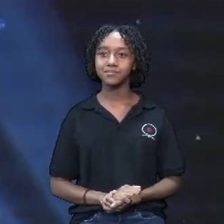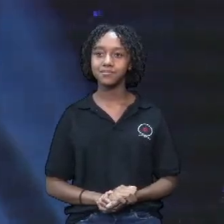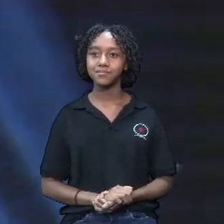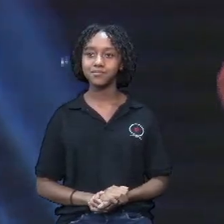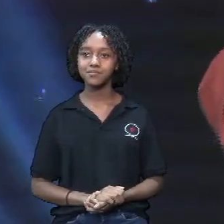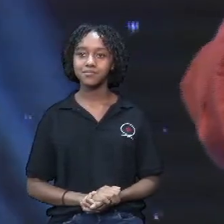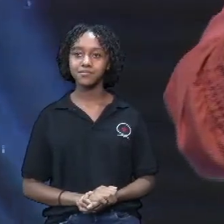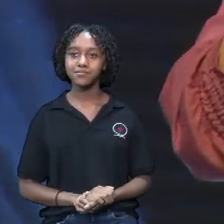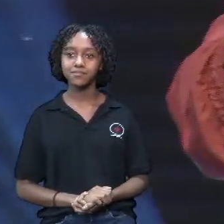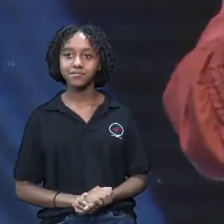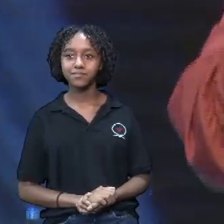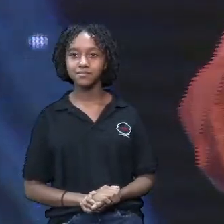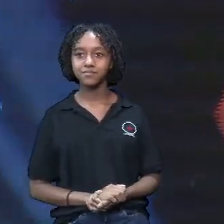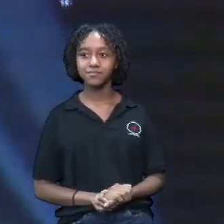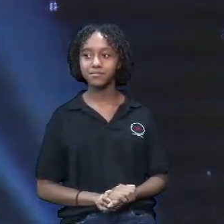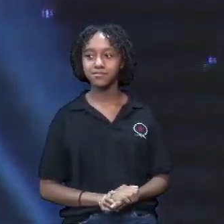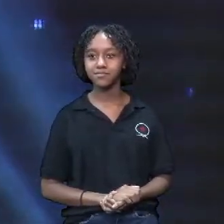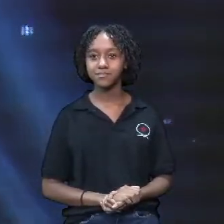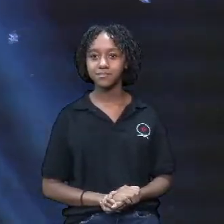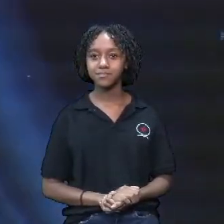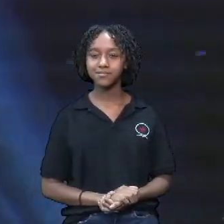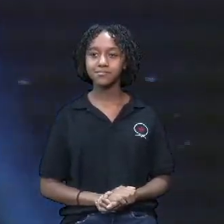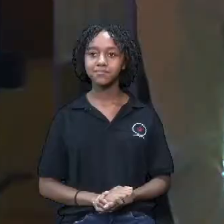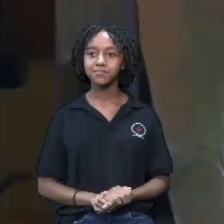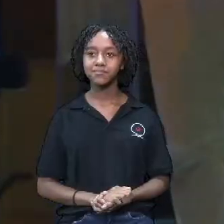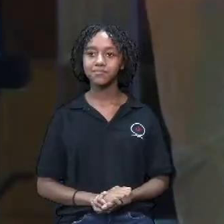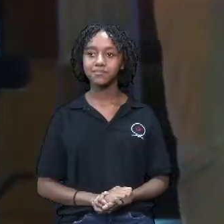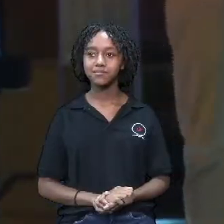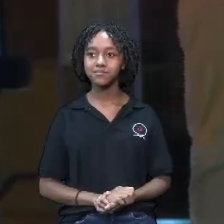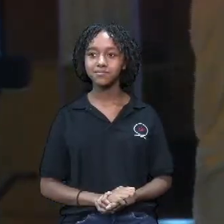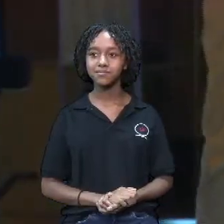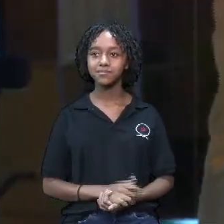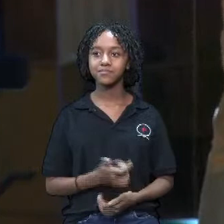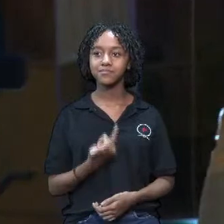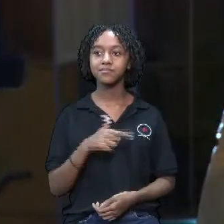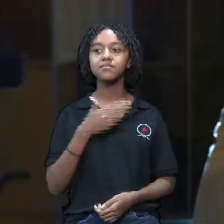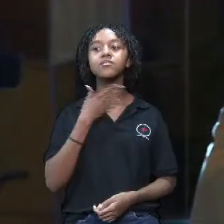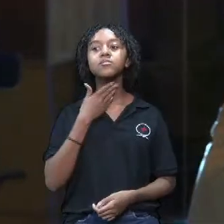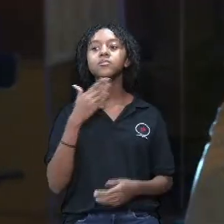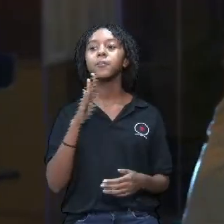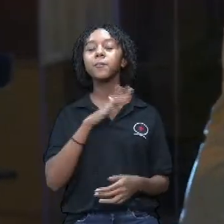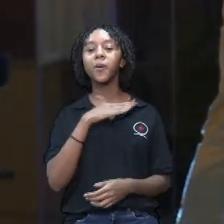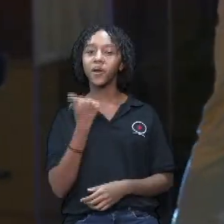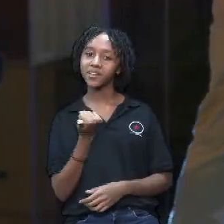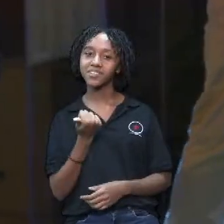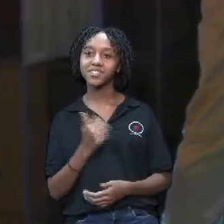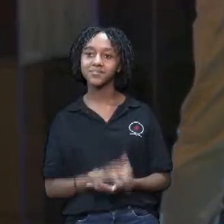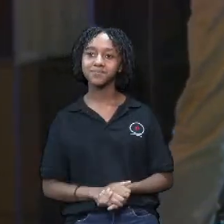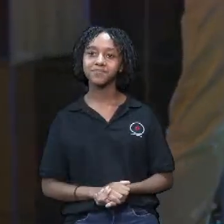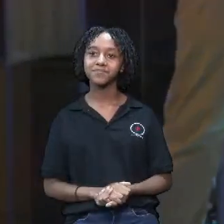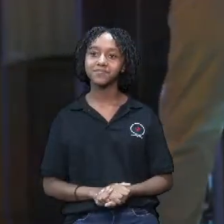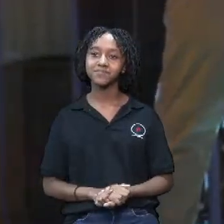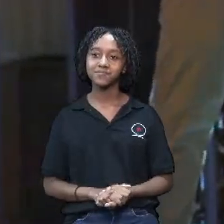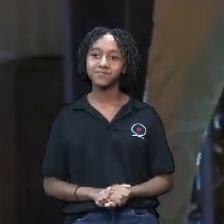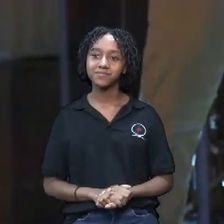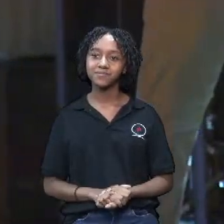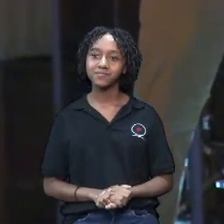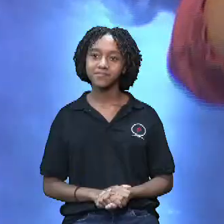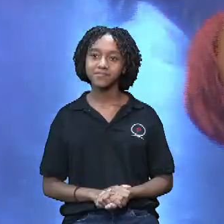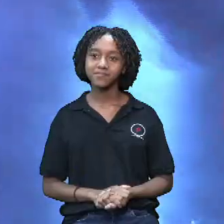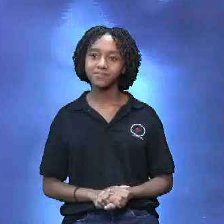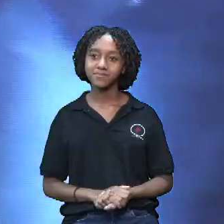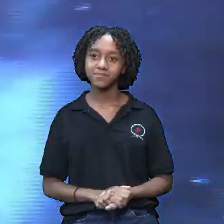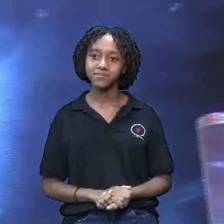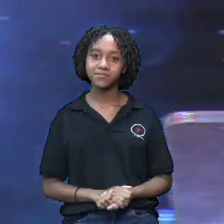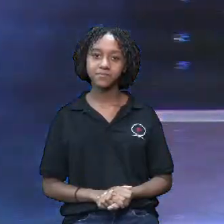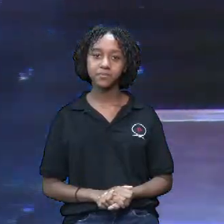E eu vou ter que cantar sozinha. Mas é tão fácil que vocês vão aprender. E essa vai ser a oração de